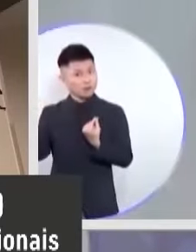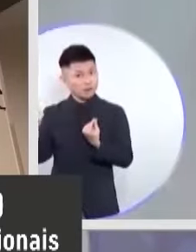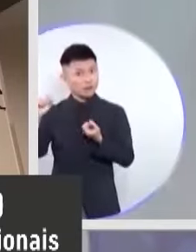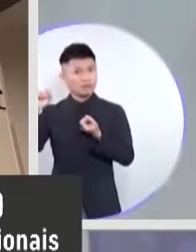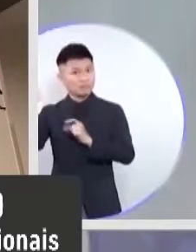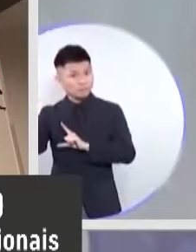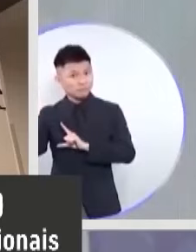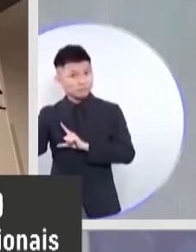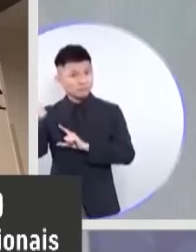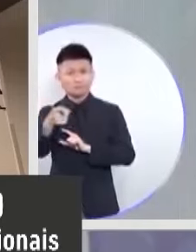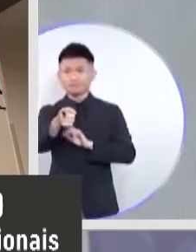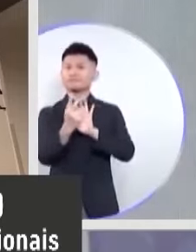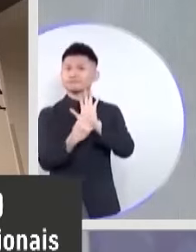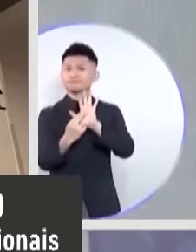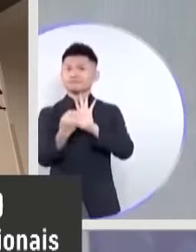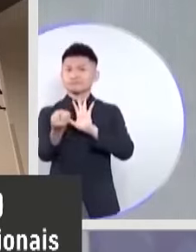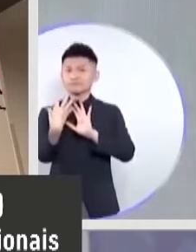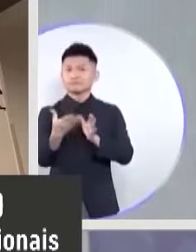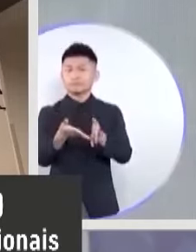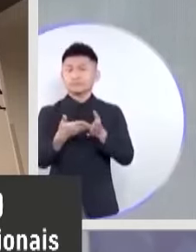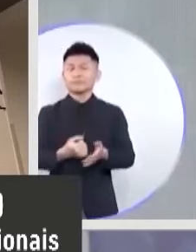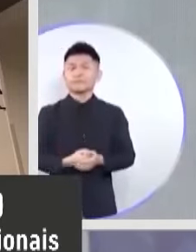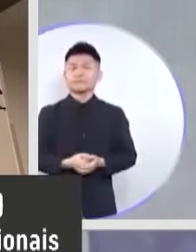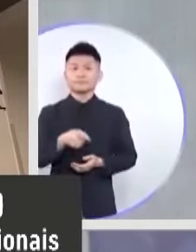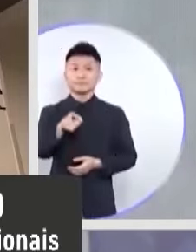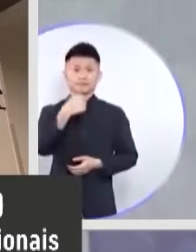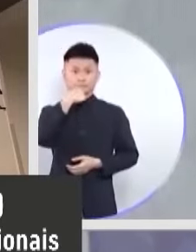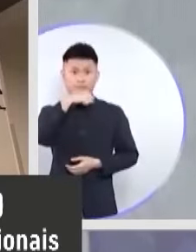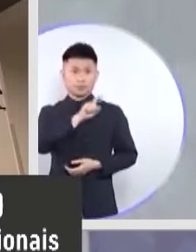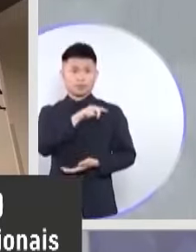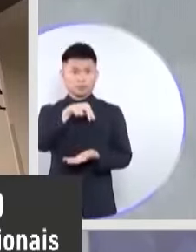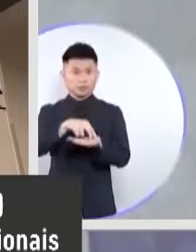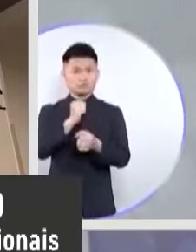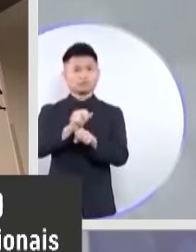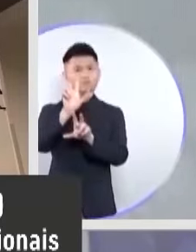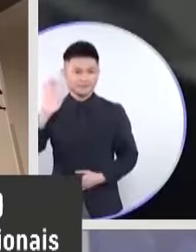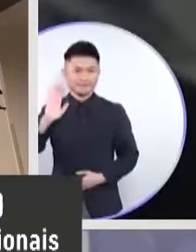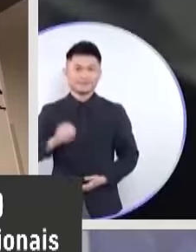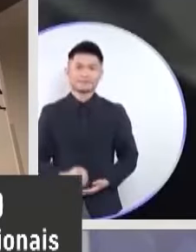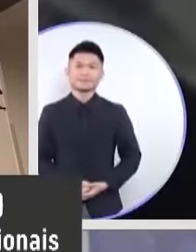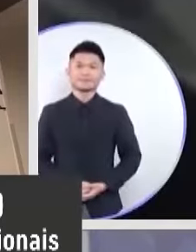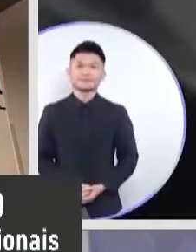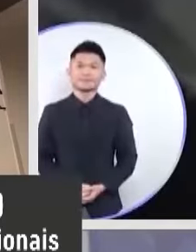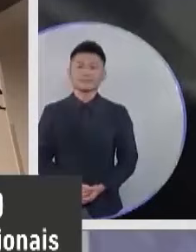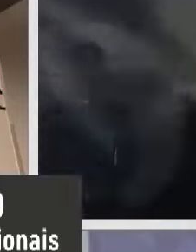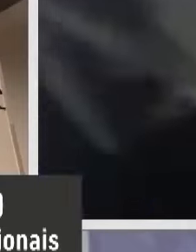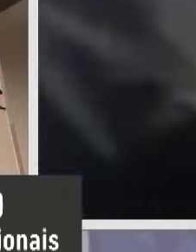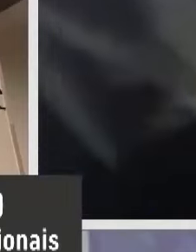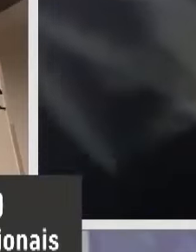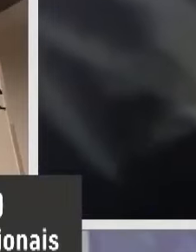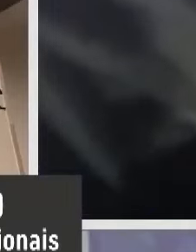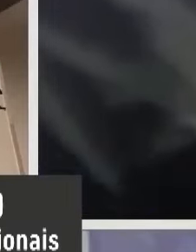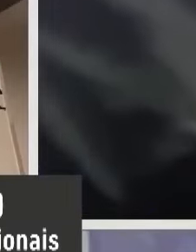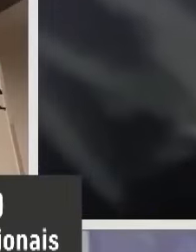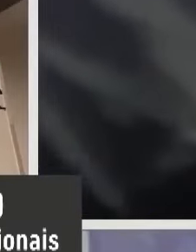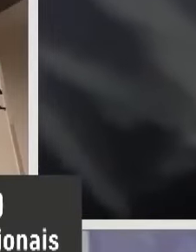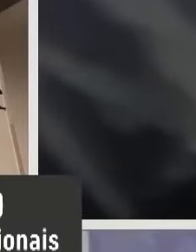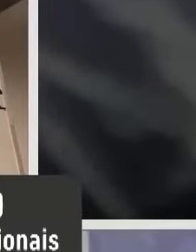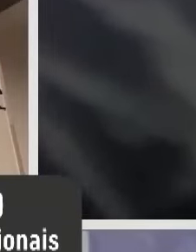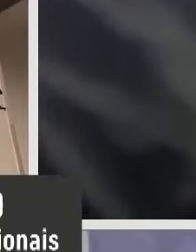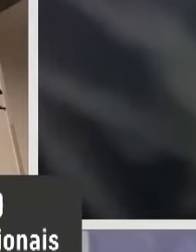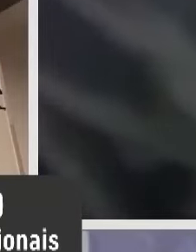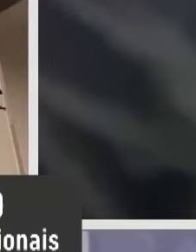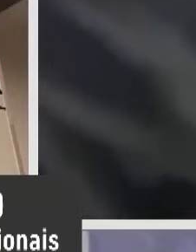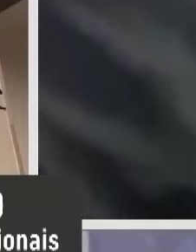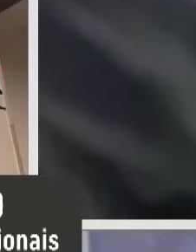reestabelecer o diálogo com Pequim porque desde a última eleição em 2016 em que foi eleita